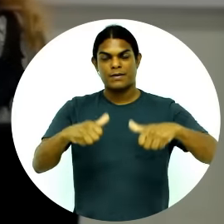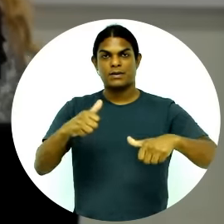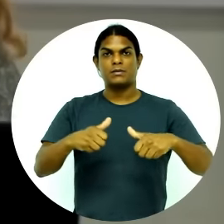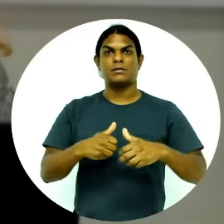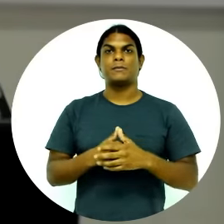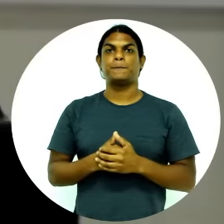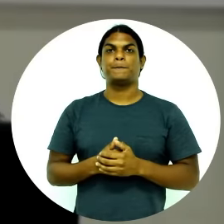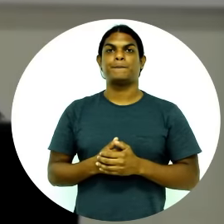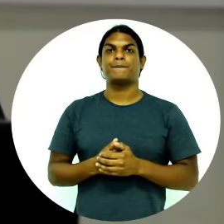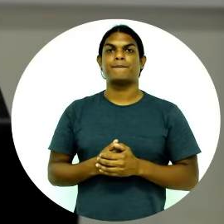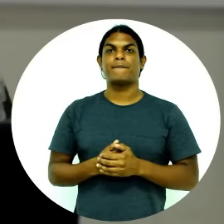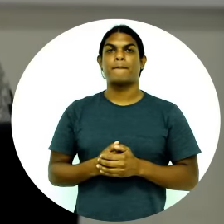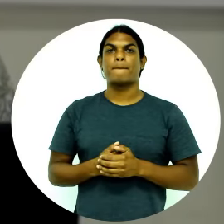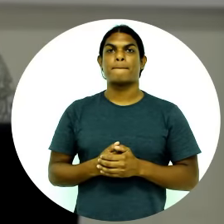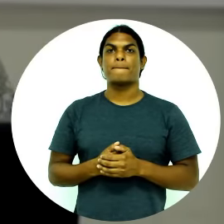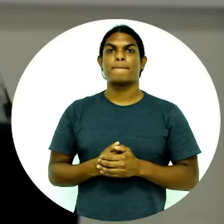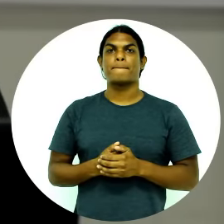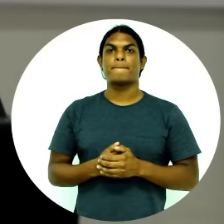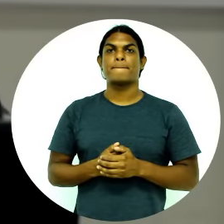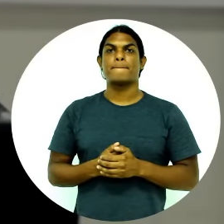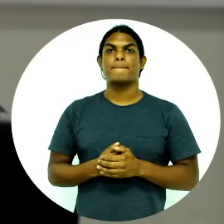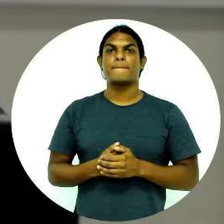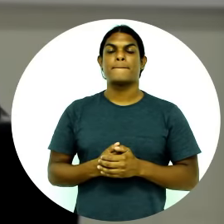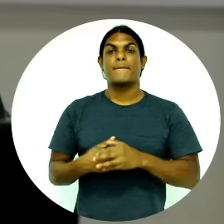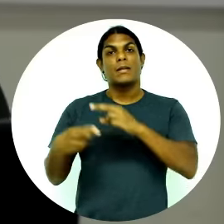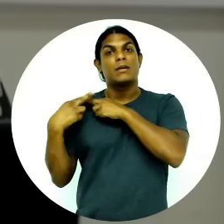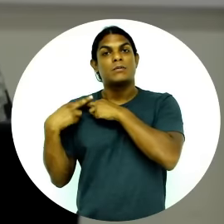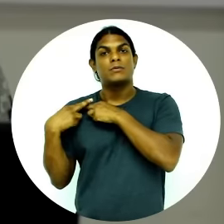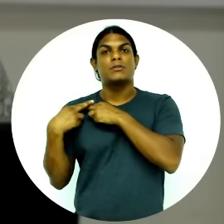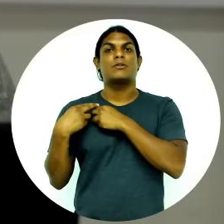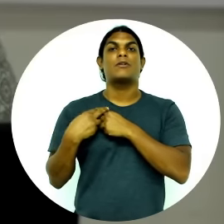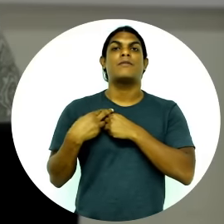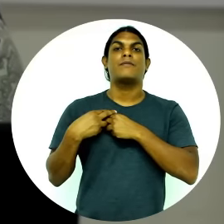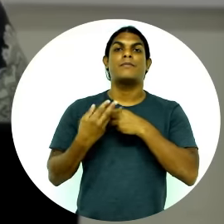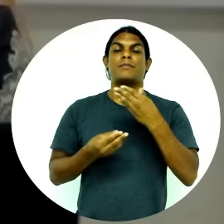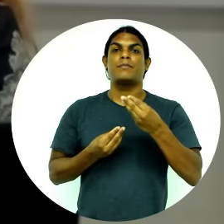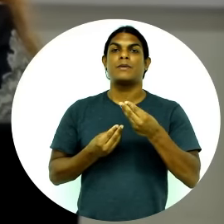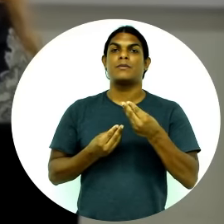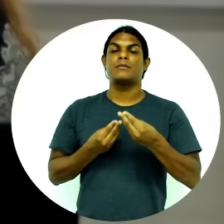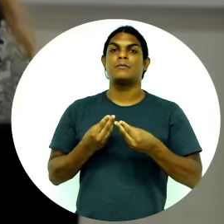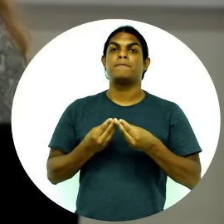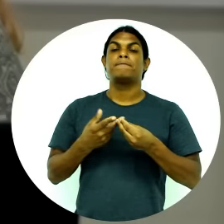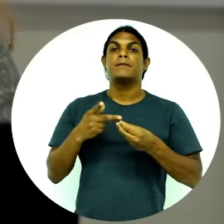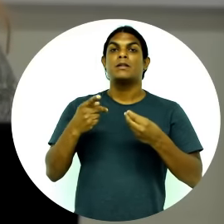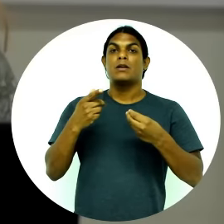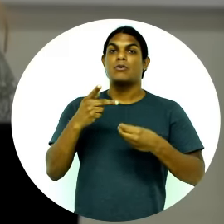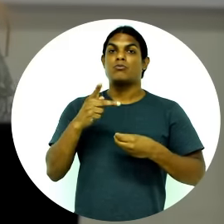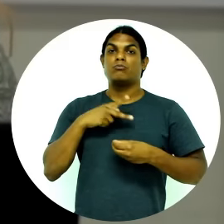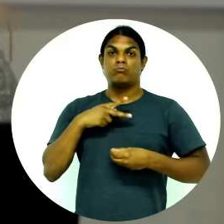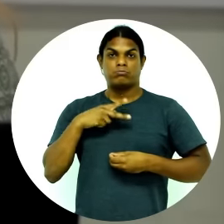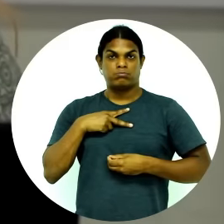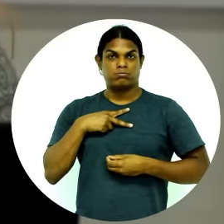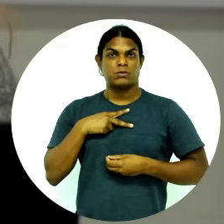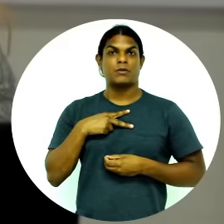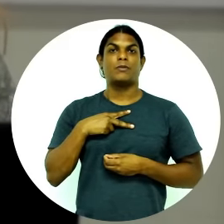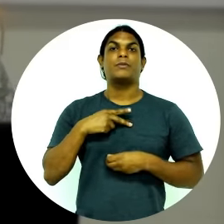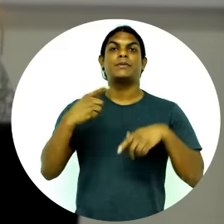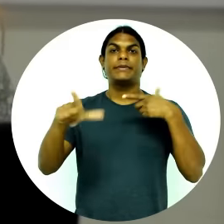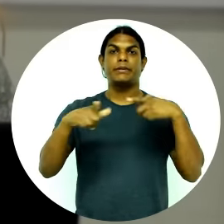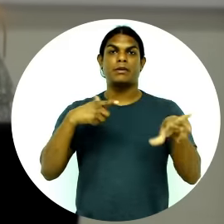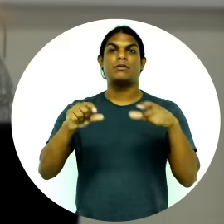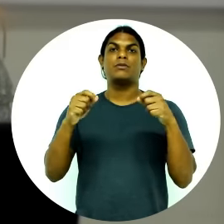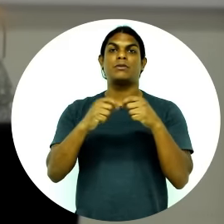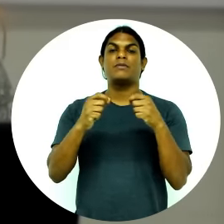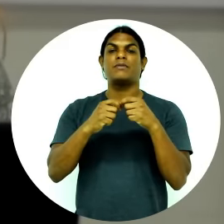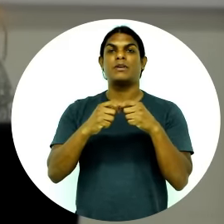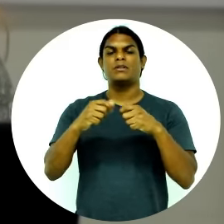de avaliação de desempenho, avaliação para cima e avaliação pelo órgão de recursos humanos. Vamos entender um pouquinho cada um